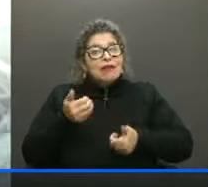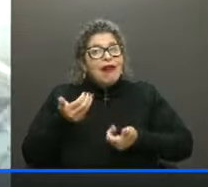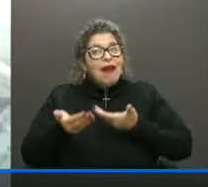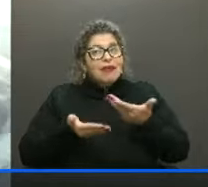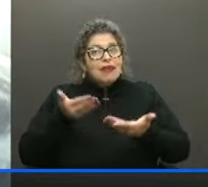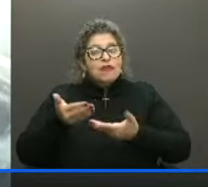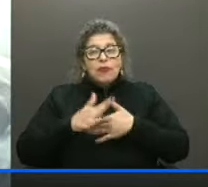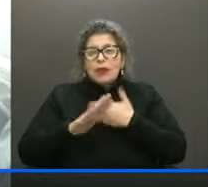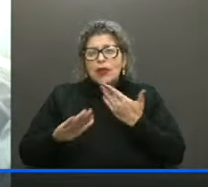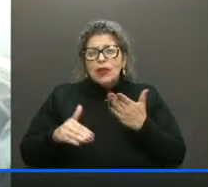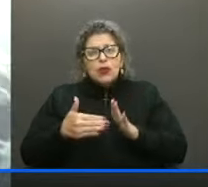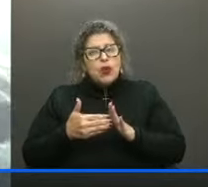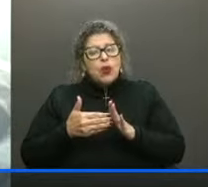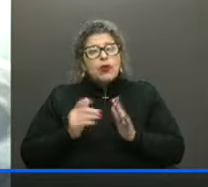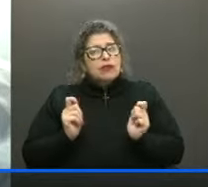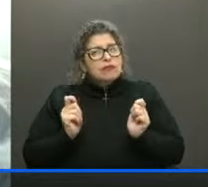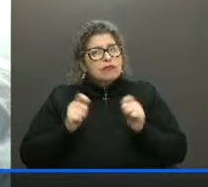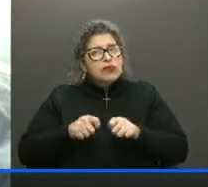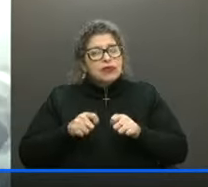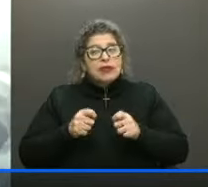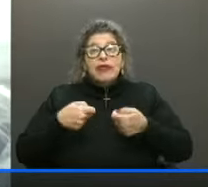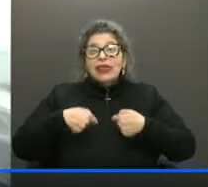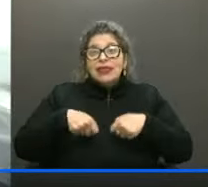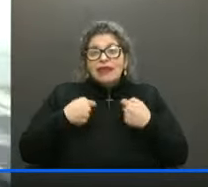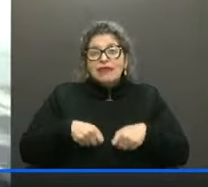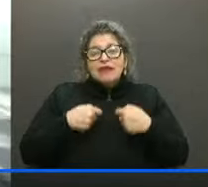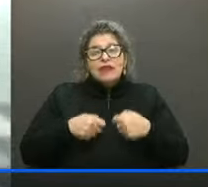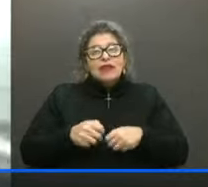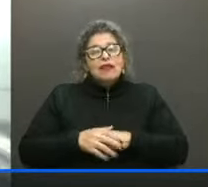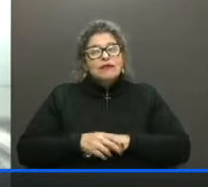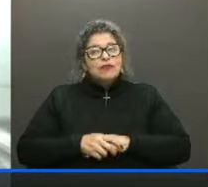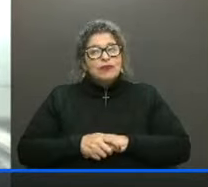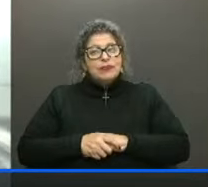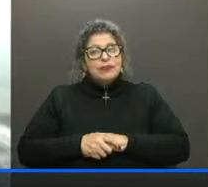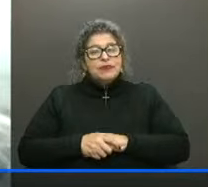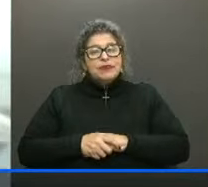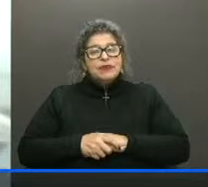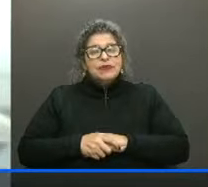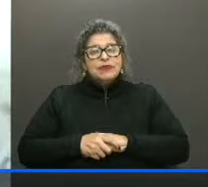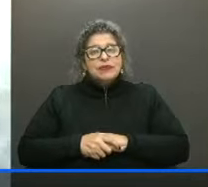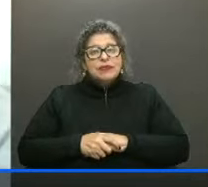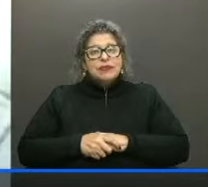a todos, né, que possível na sua necessidade.